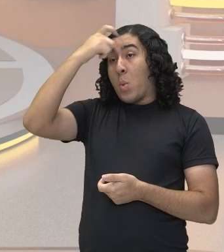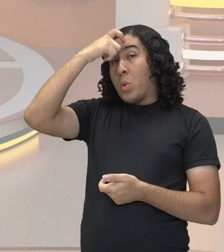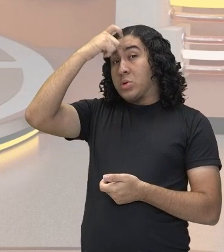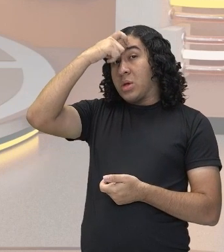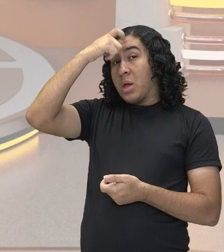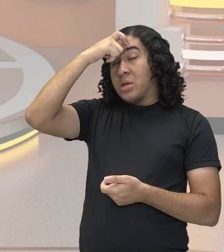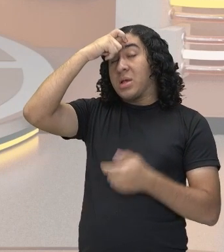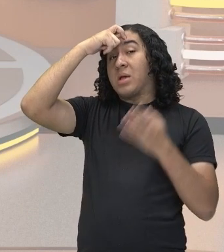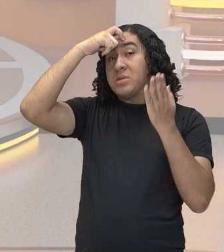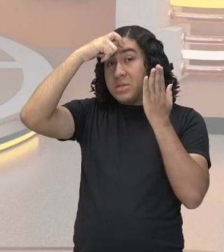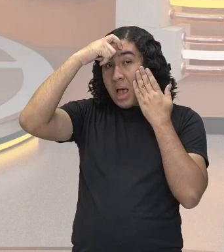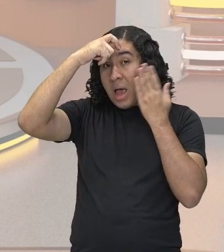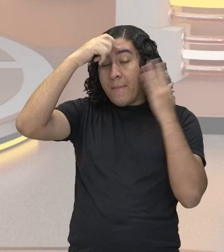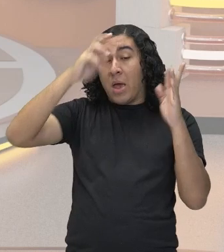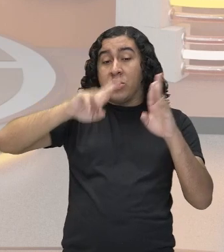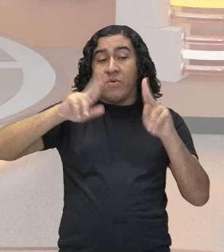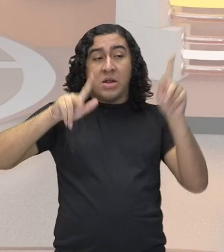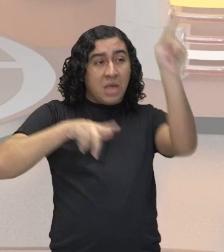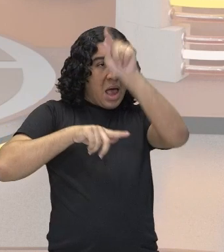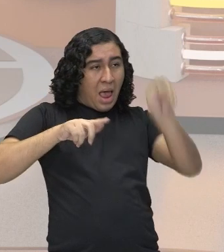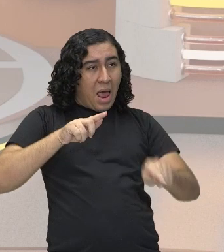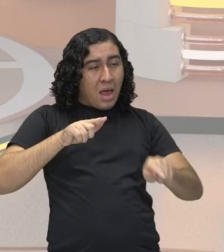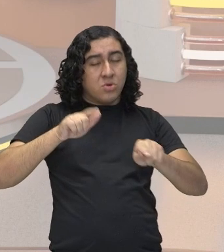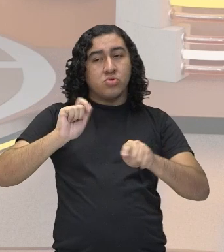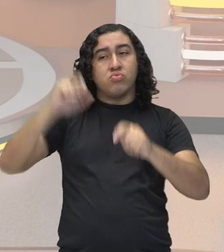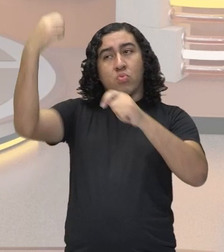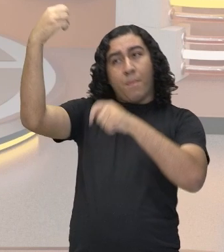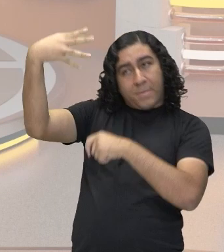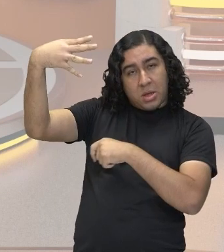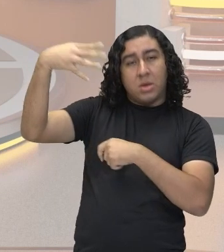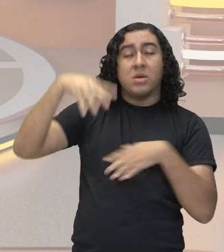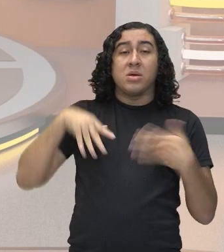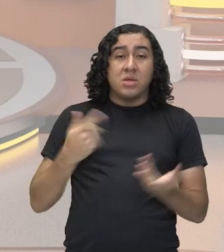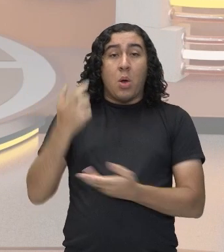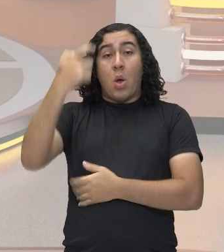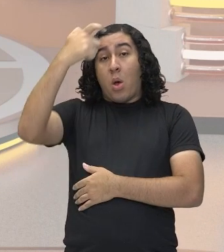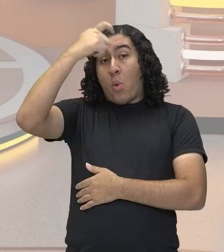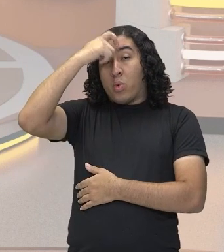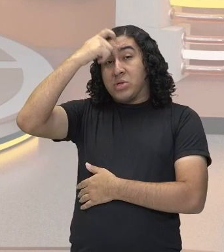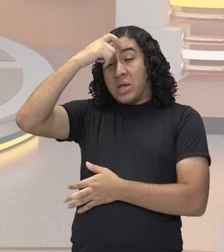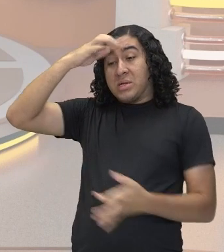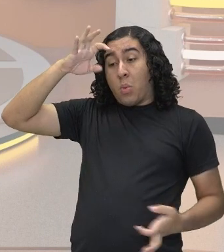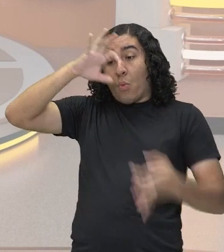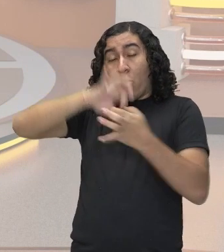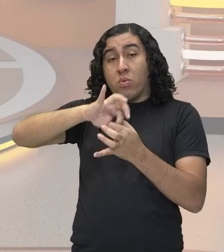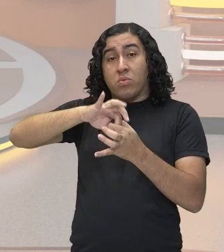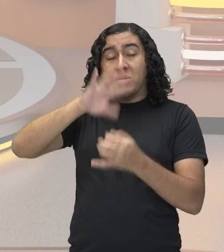que é um raio, do que é um trovão, e essa minha consciência tem uma intencionalidade, porque